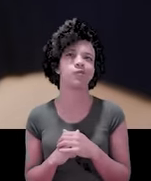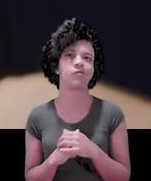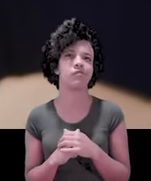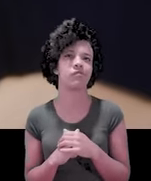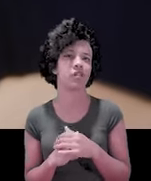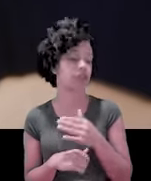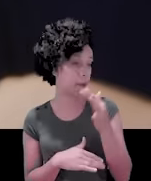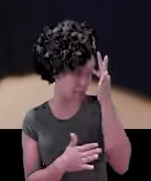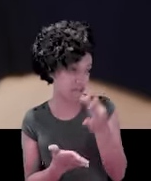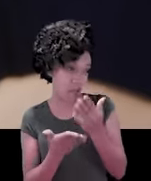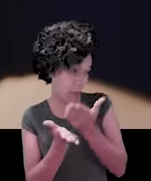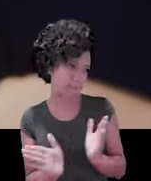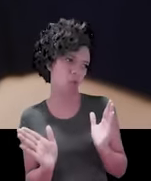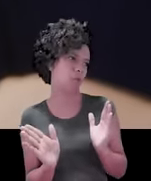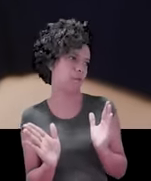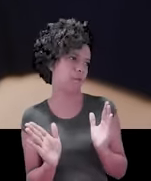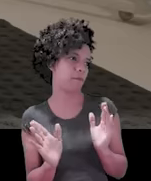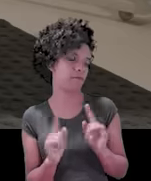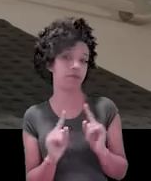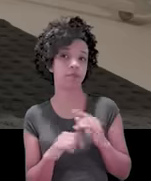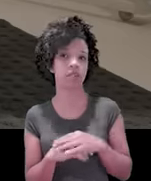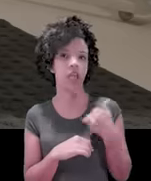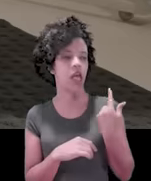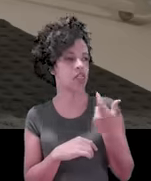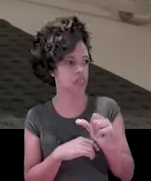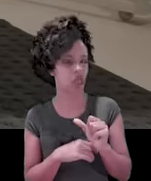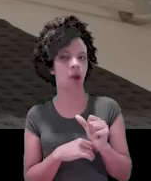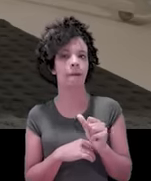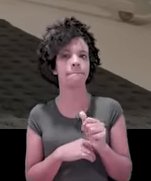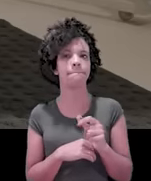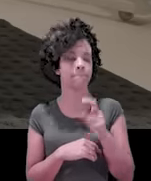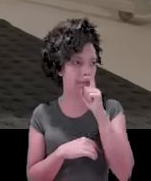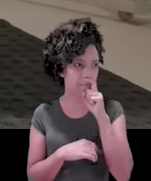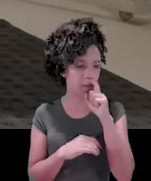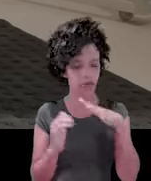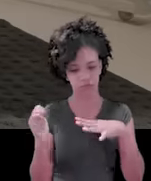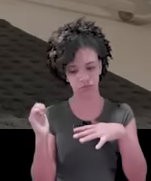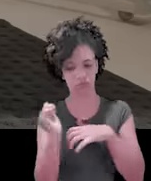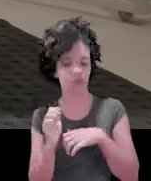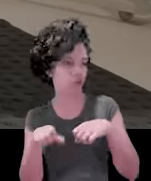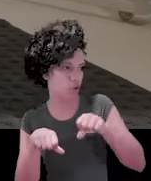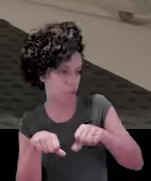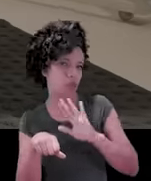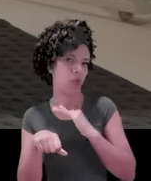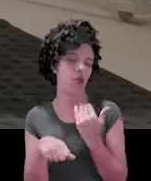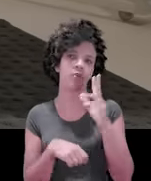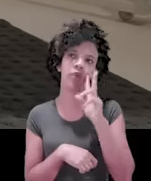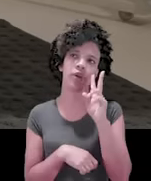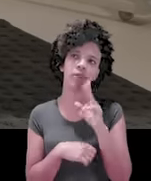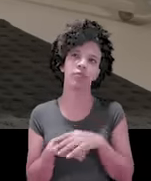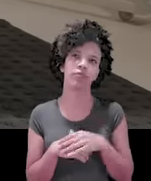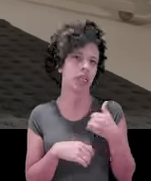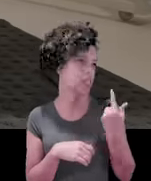Acabou com a minha vida né há 19 anos meu pai faleceu no acidente de moto e